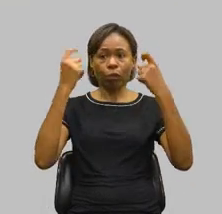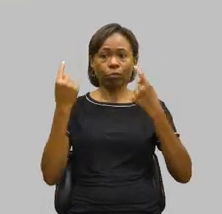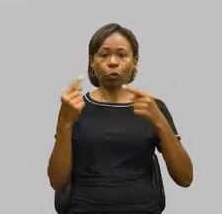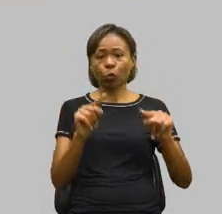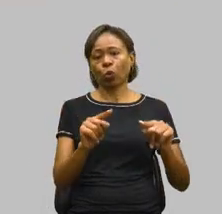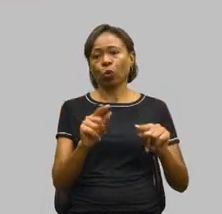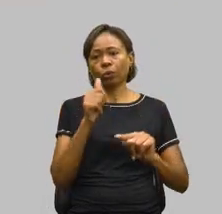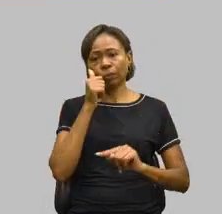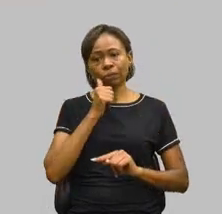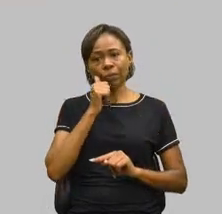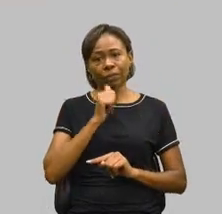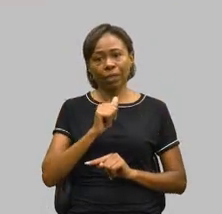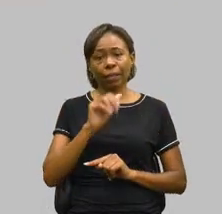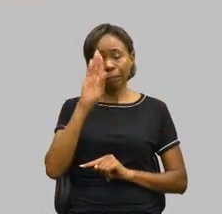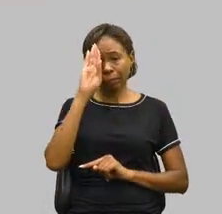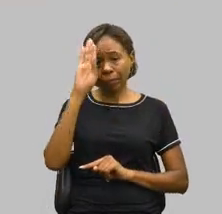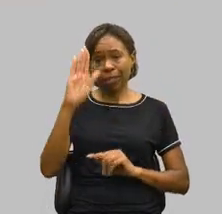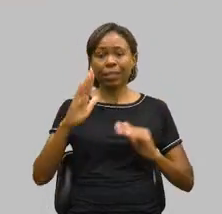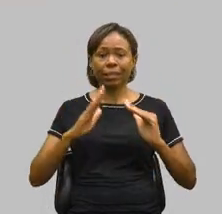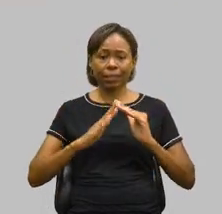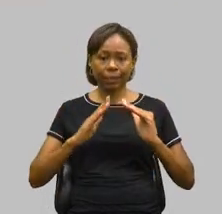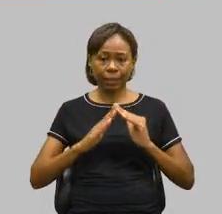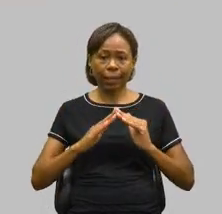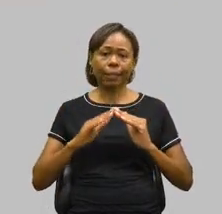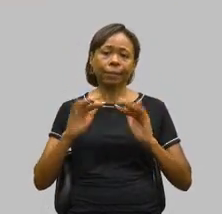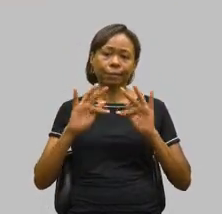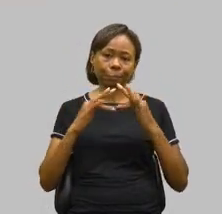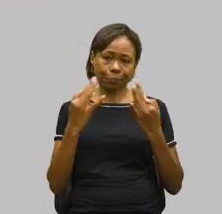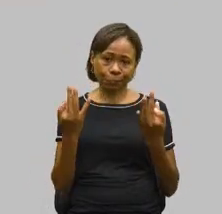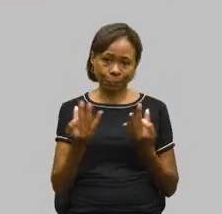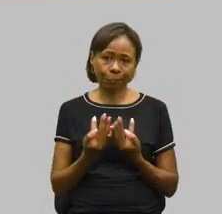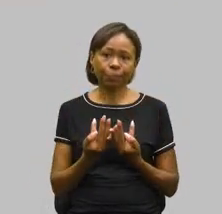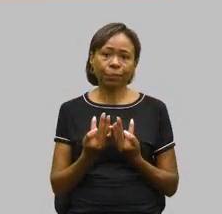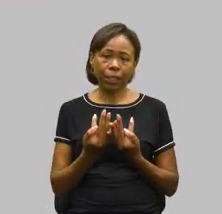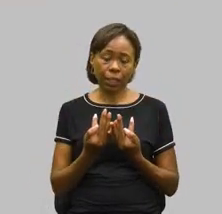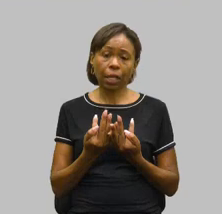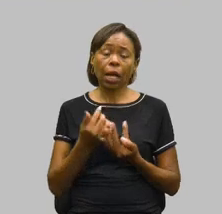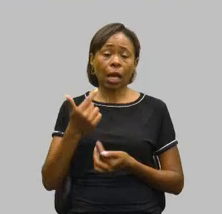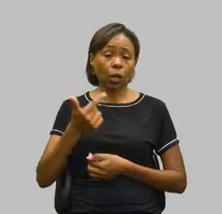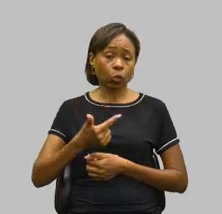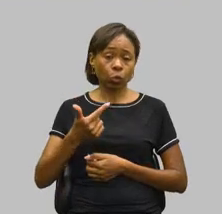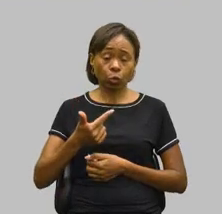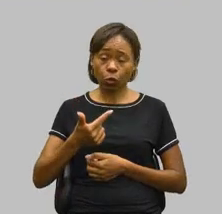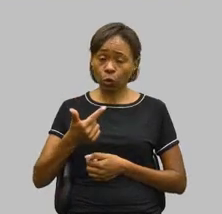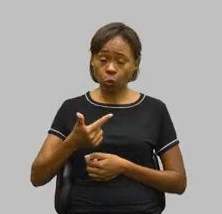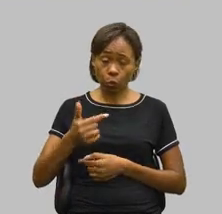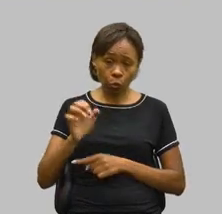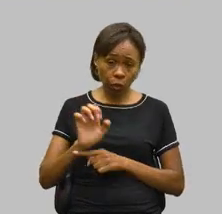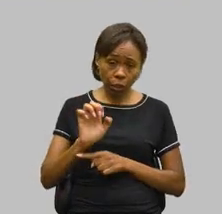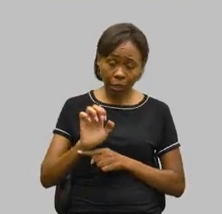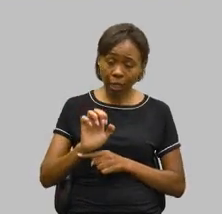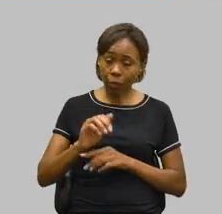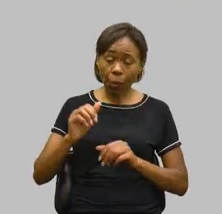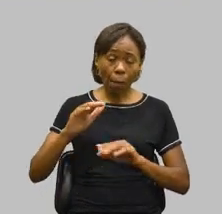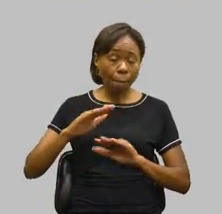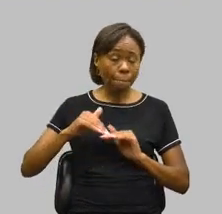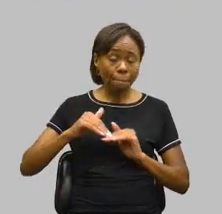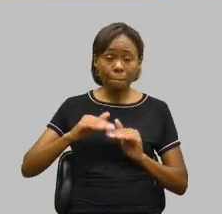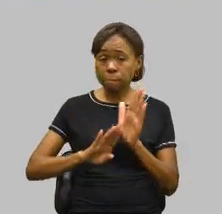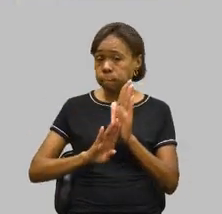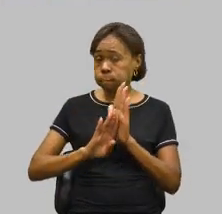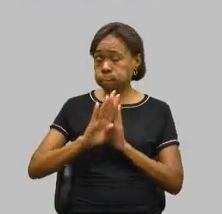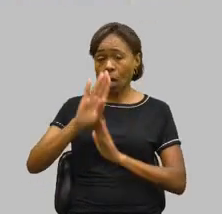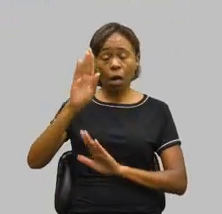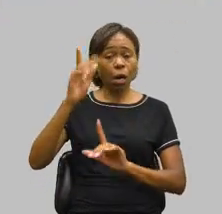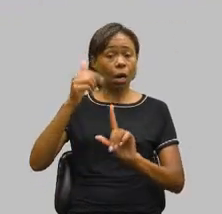especialmente violência doméstica familiar eh o segundo estado com maior índice de feminicídio então o Estado de